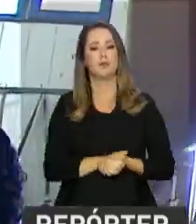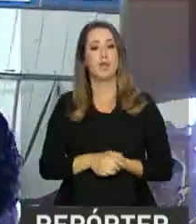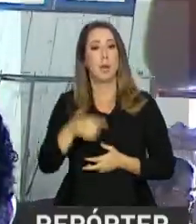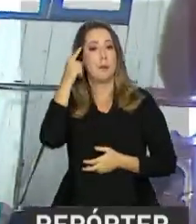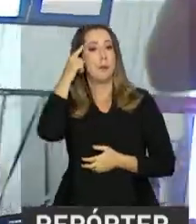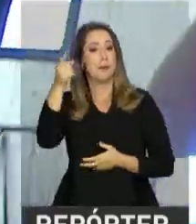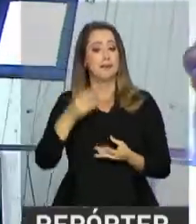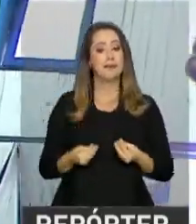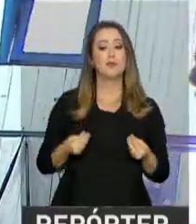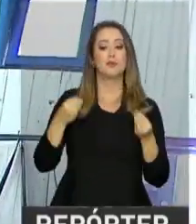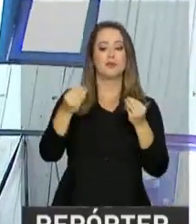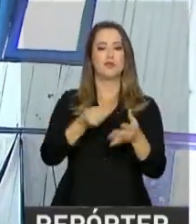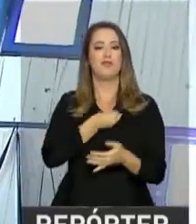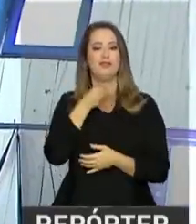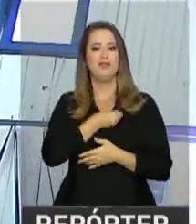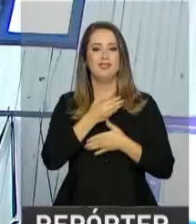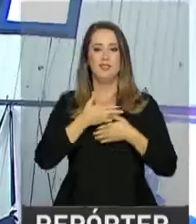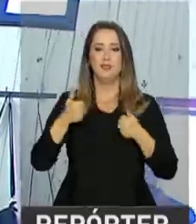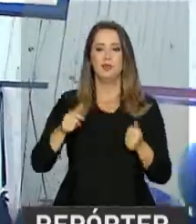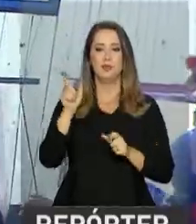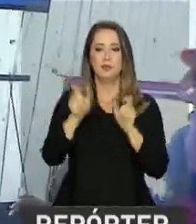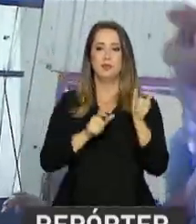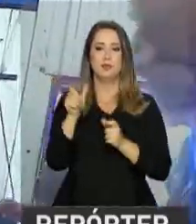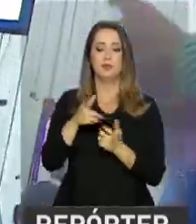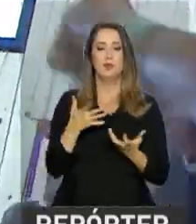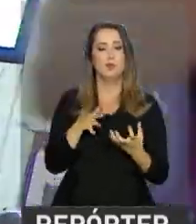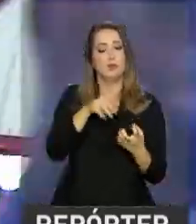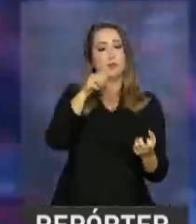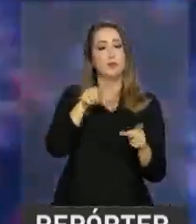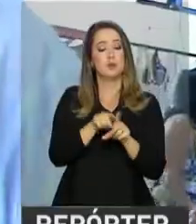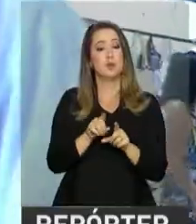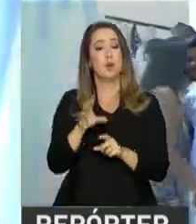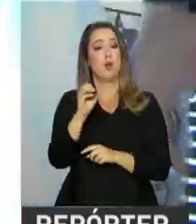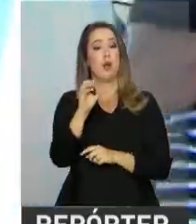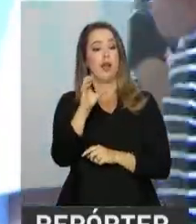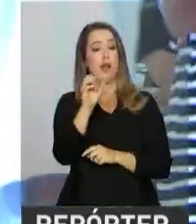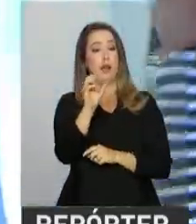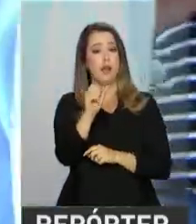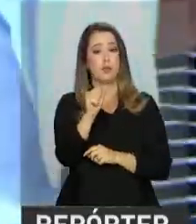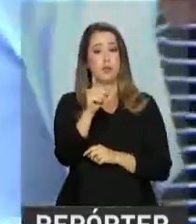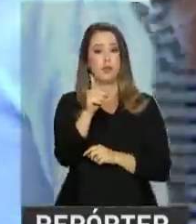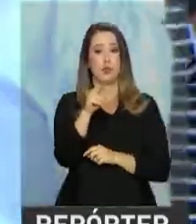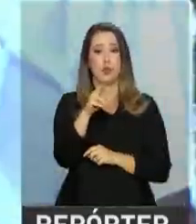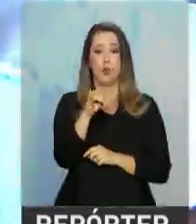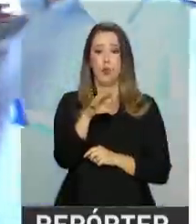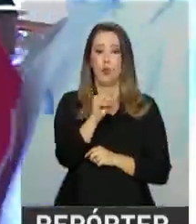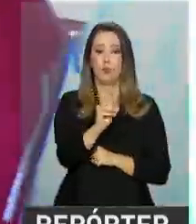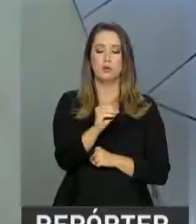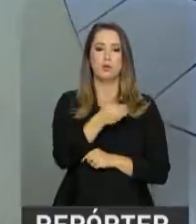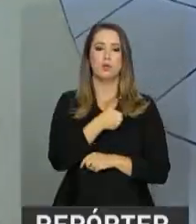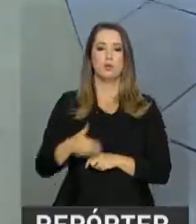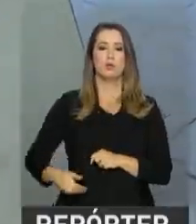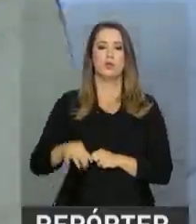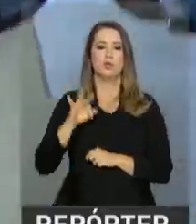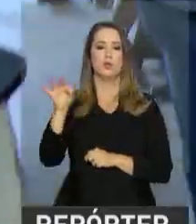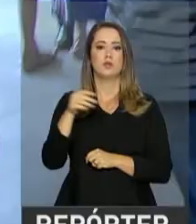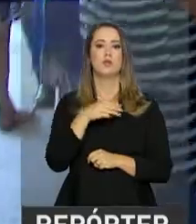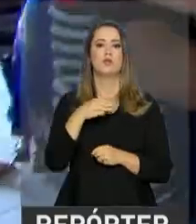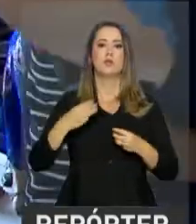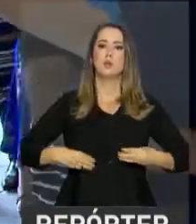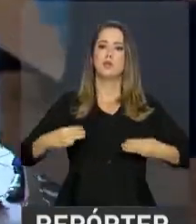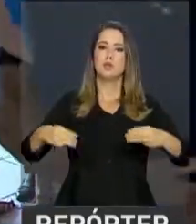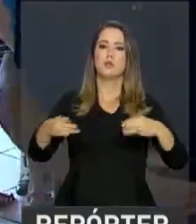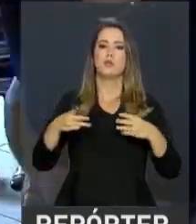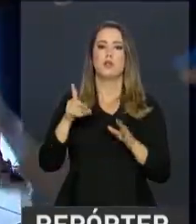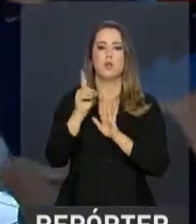em trazer mais qualidade de vida para quem faz parte do Cadastro Único para Programas Sociais do Governo Federal, é que o Ministério dos Direitos